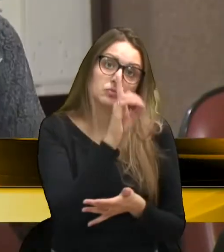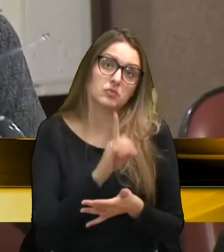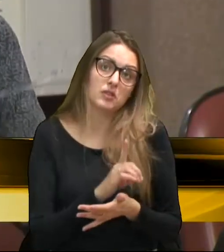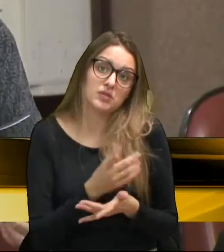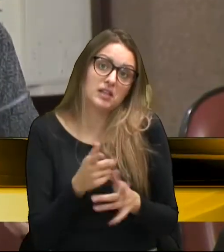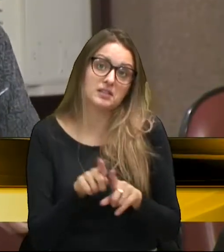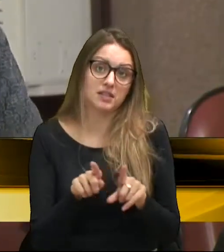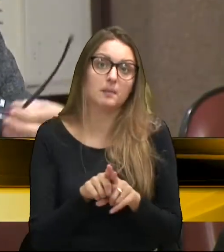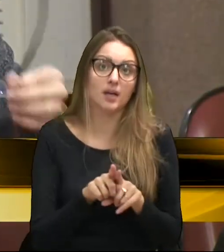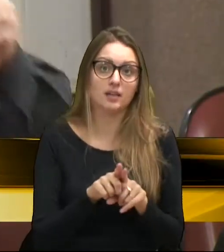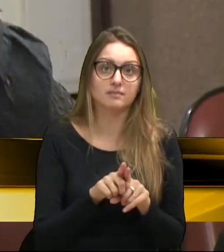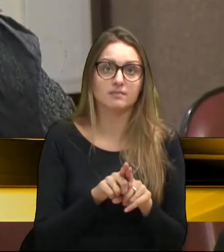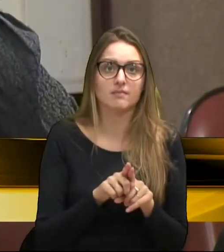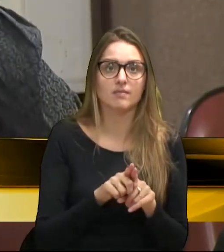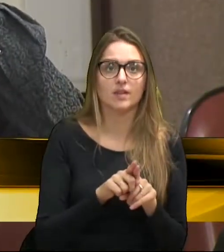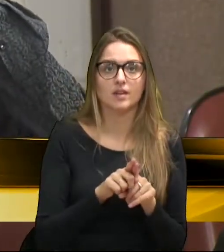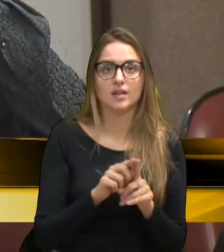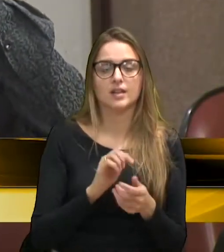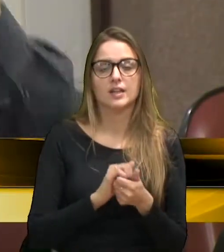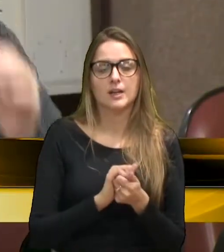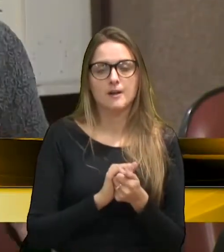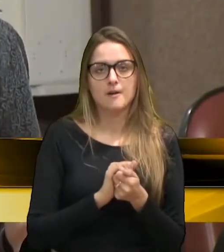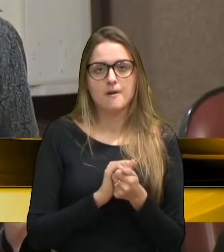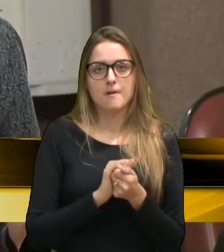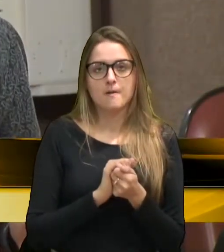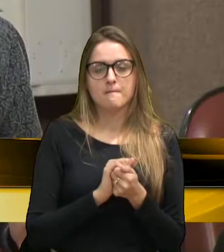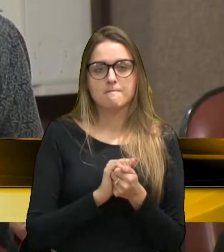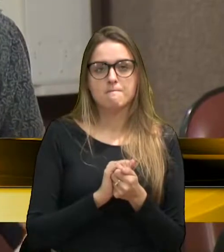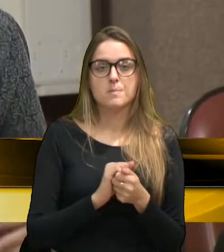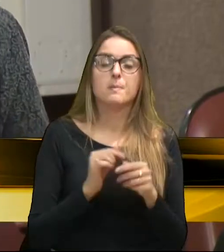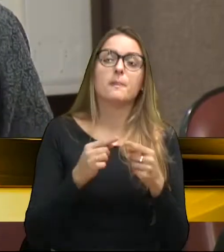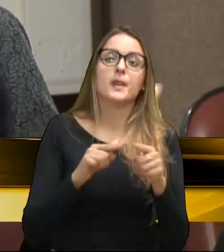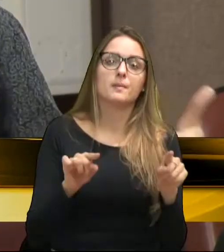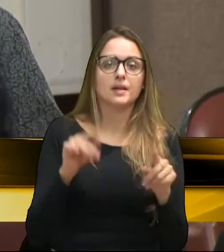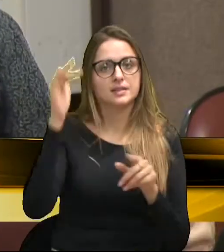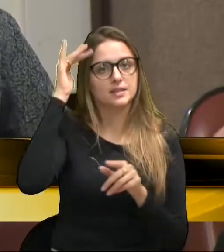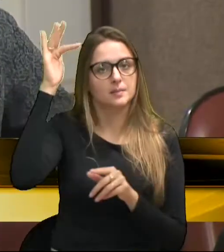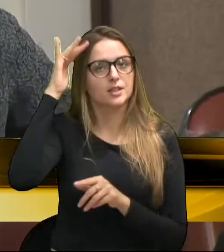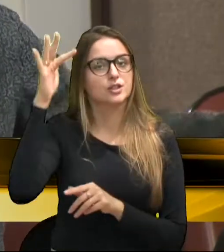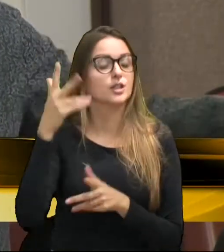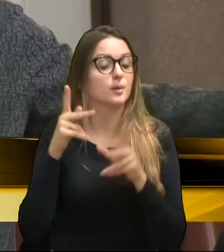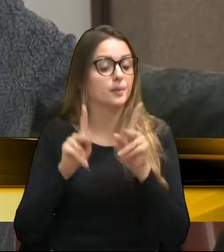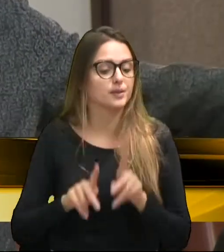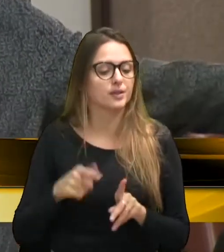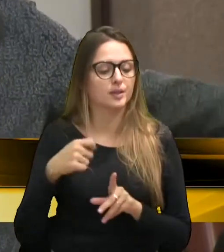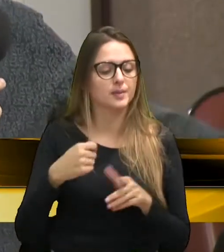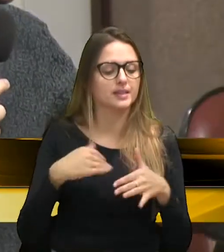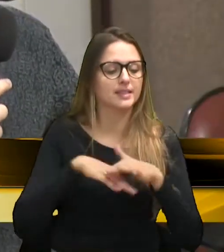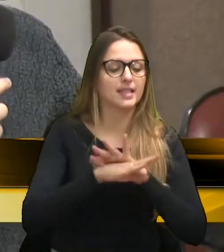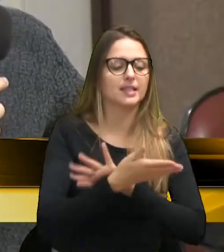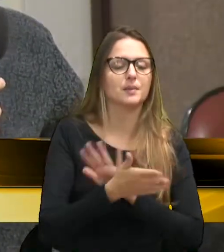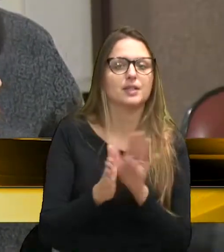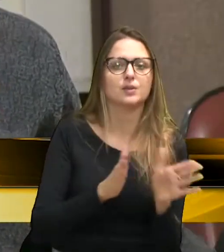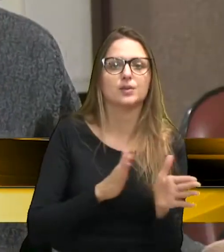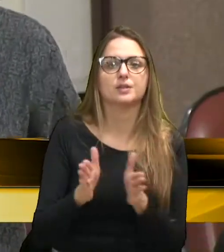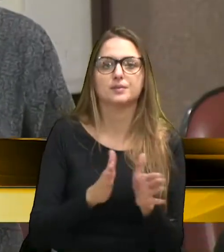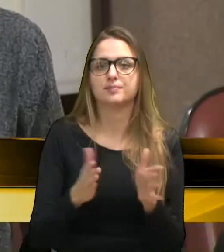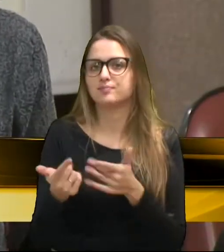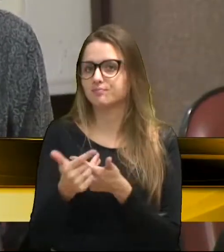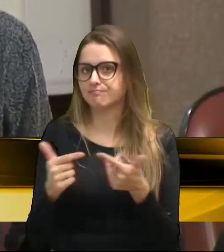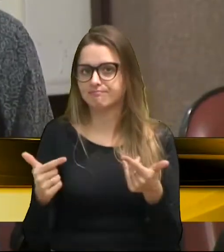deficientes visuais, de alguma forma nós somos, né? Mas imagina uma pessoa que precisa de totalmente acessibilidade, que não tem condições